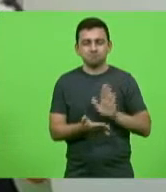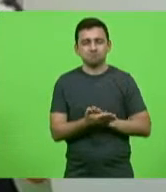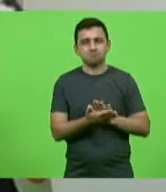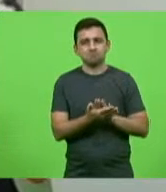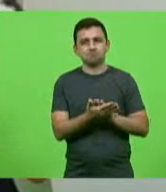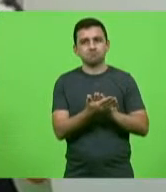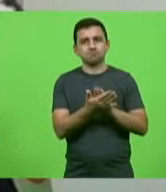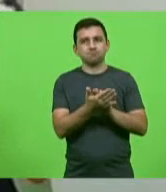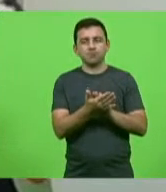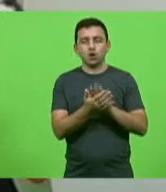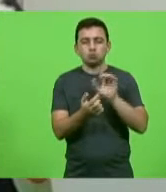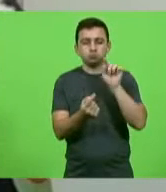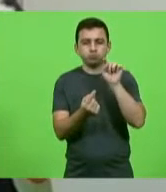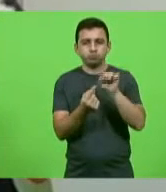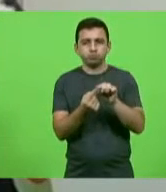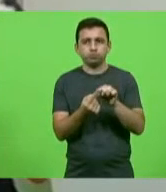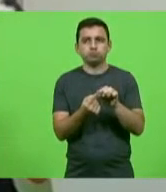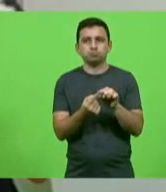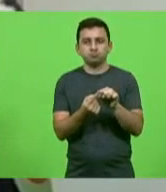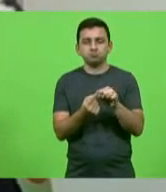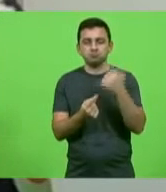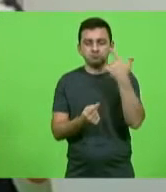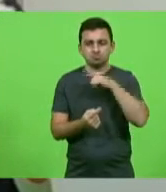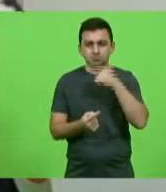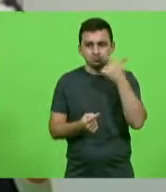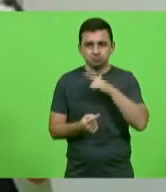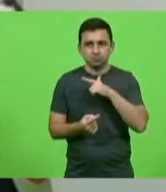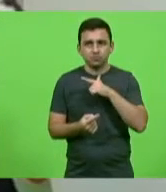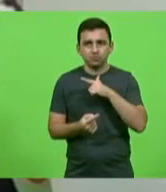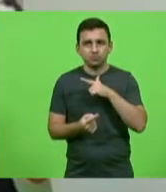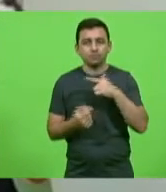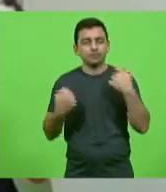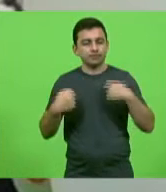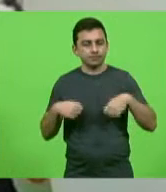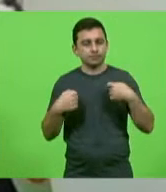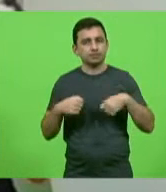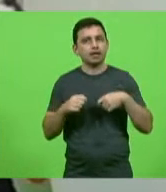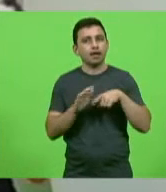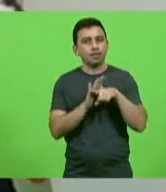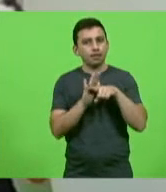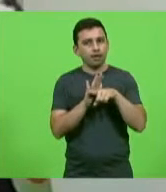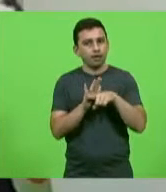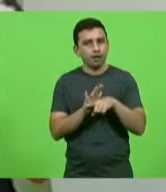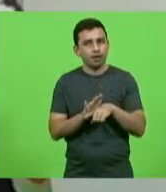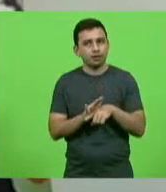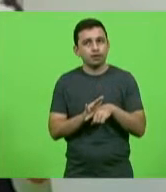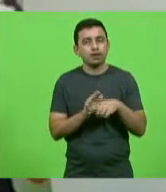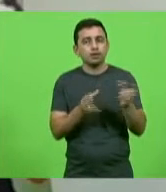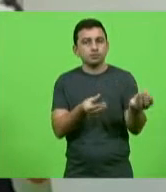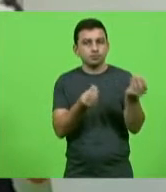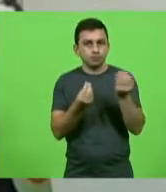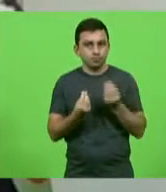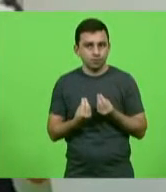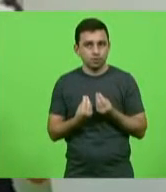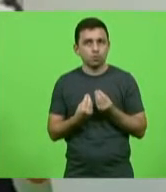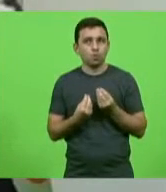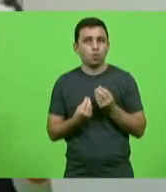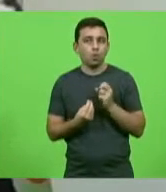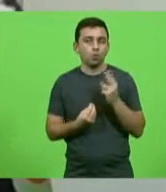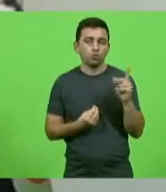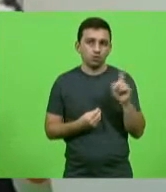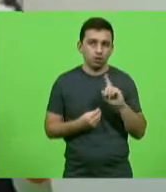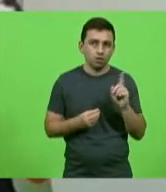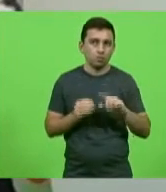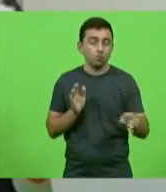parabenizo pela objetividade do trabalho, exige aqui uma análise sobre o recebimento ou não da representação por crime